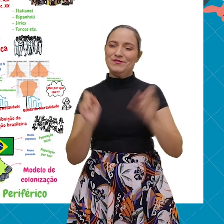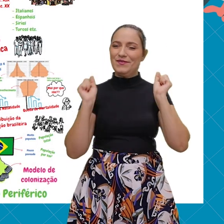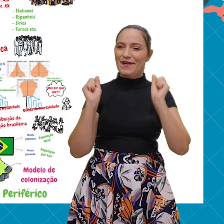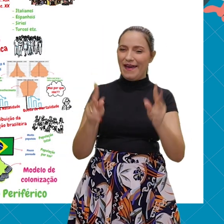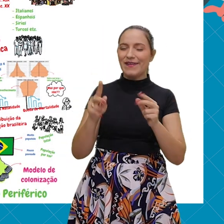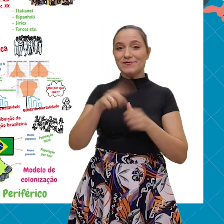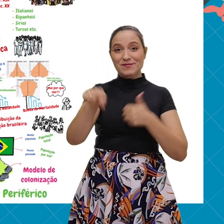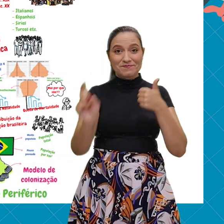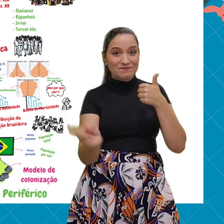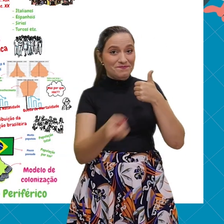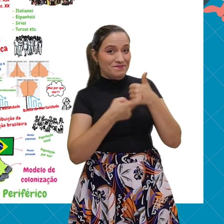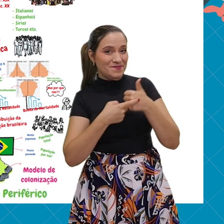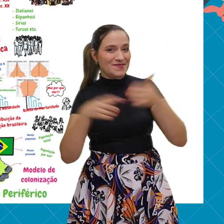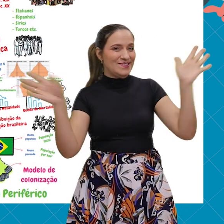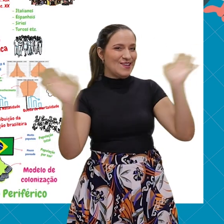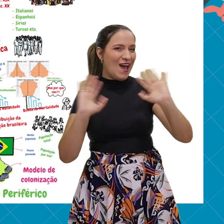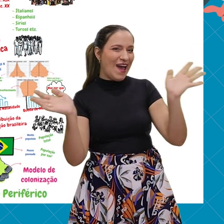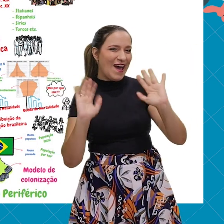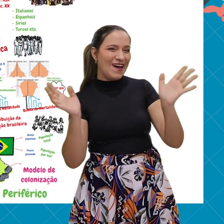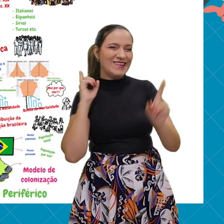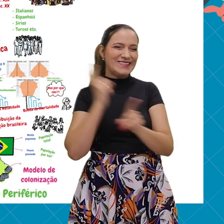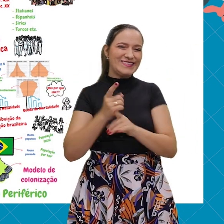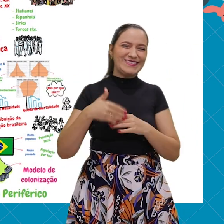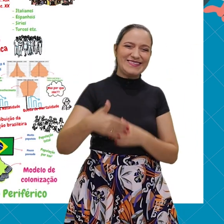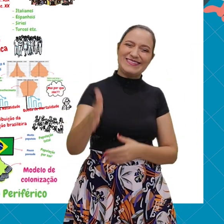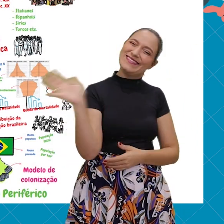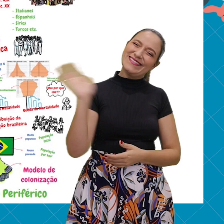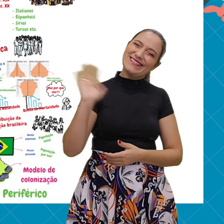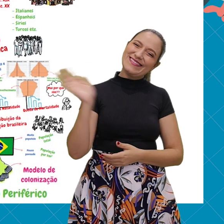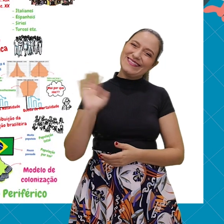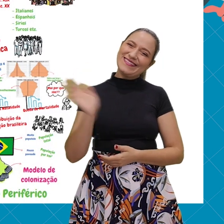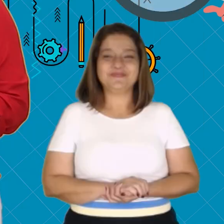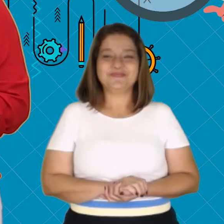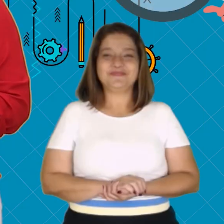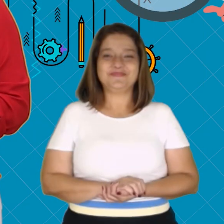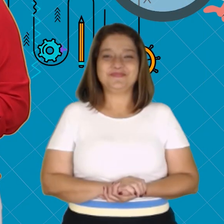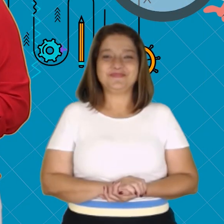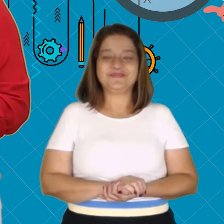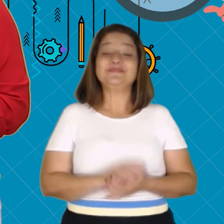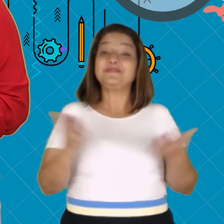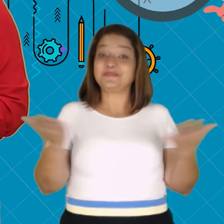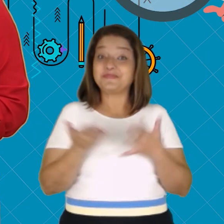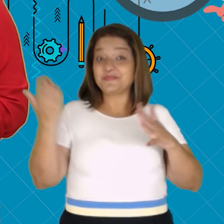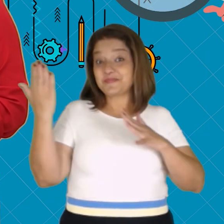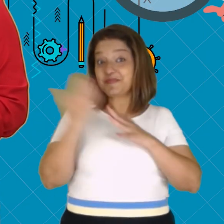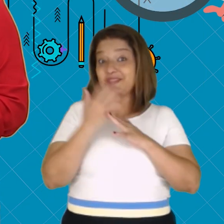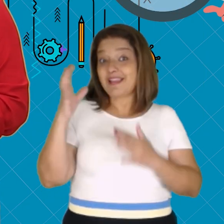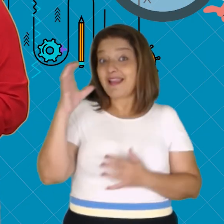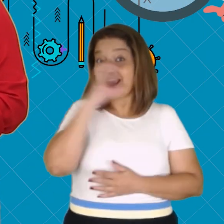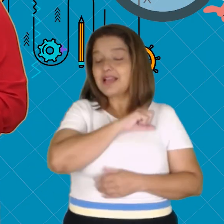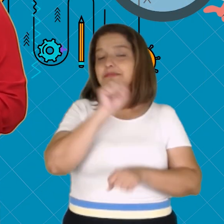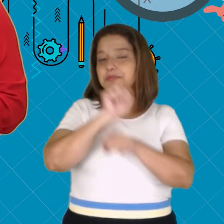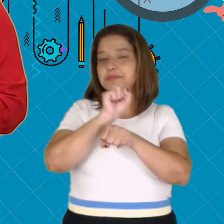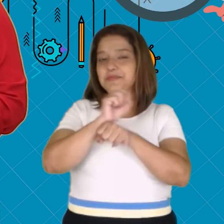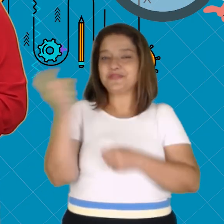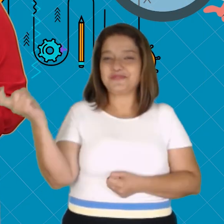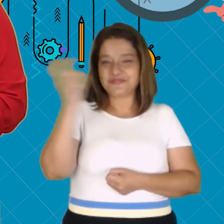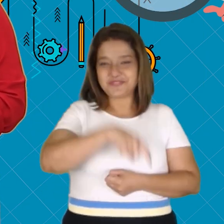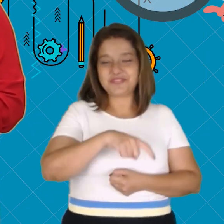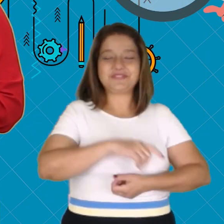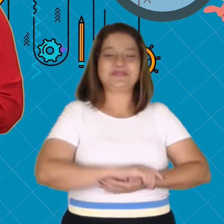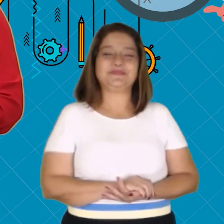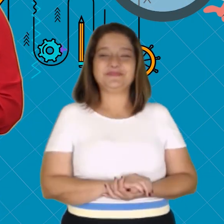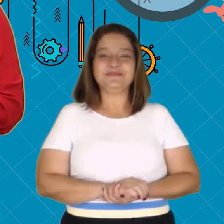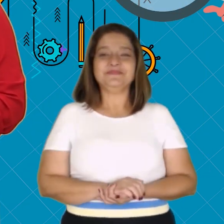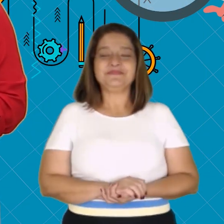vídeos, tá bom? Não esqueça de deixar o like. Valeu, até a próxima. Tchau, tchau. Estamos indo para um intervalo rapidinho, mas